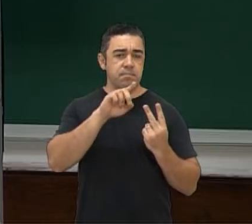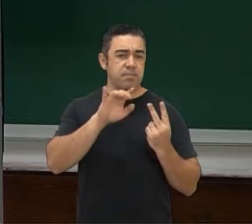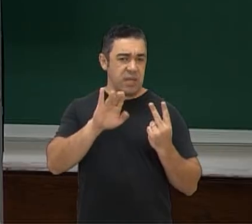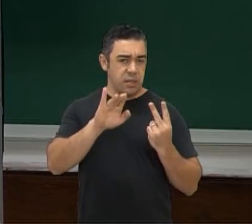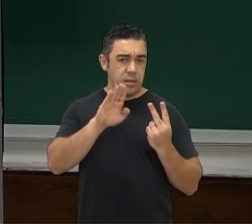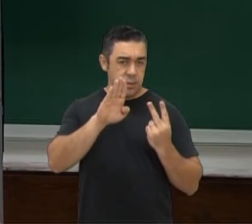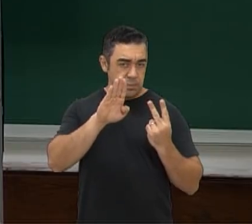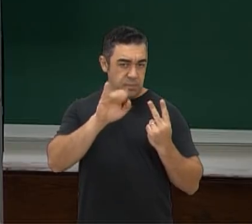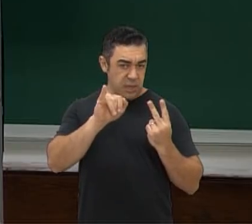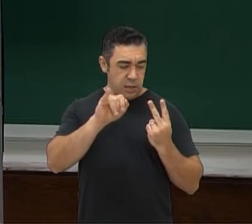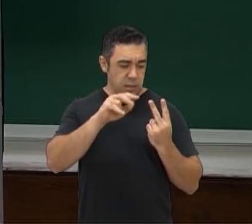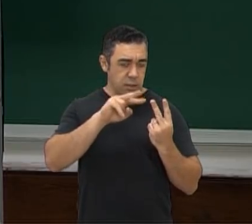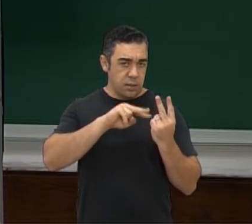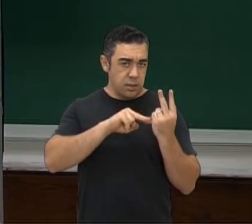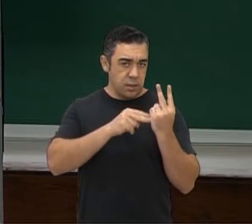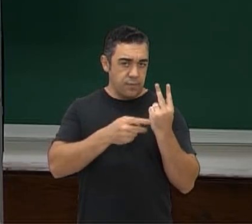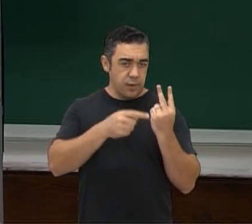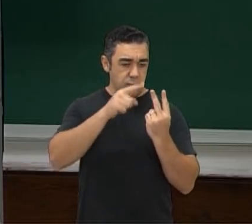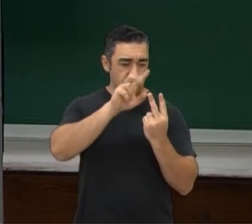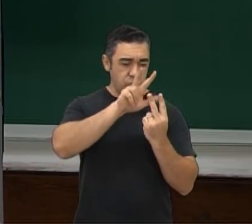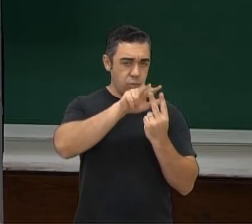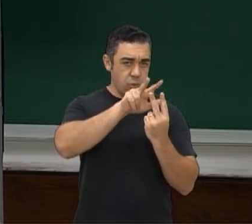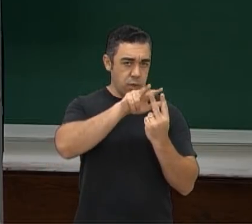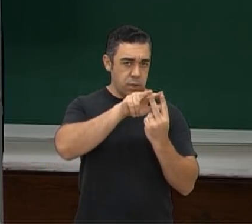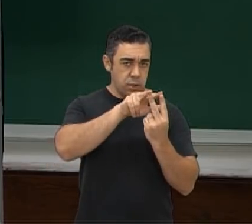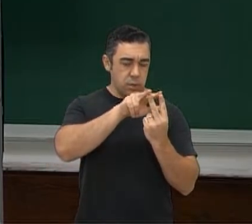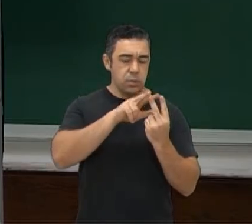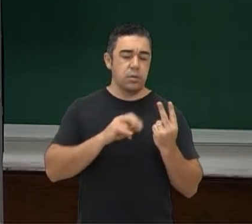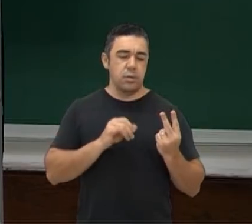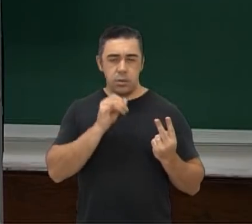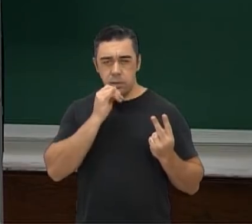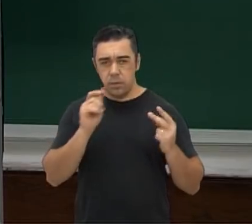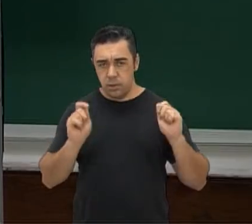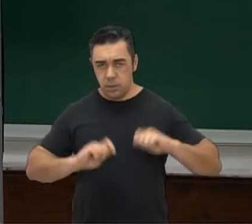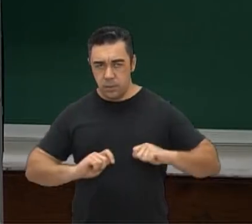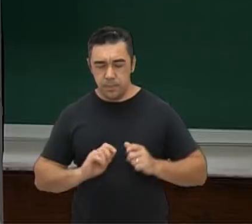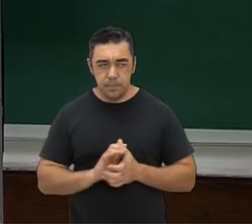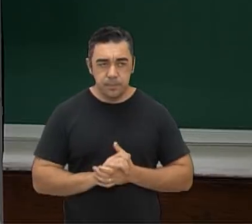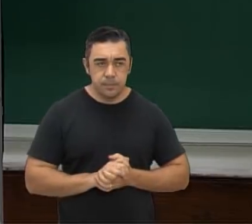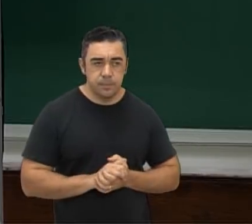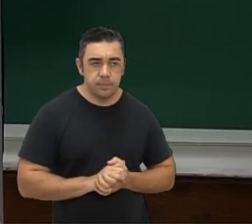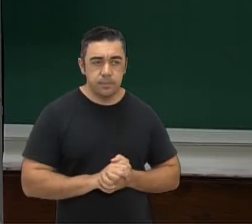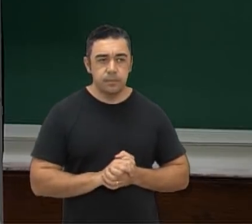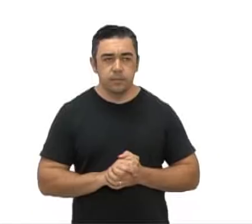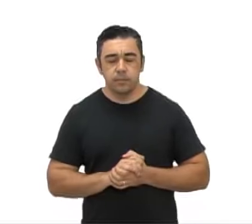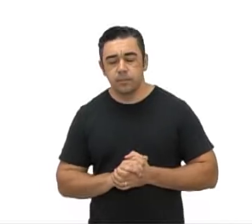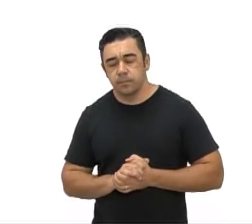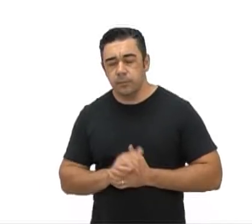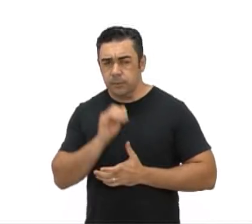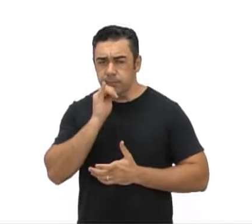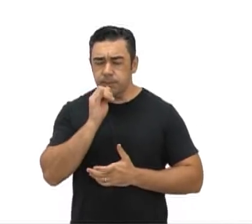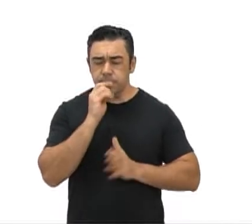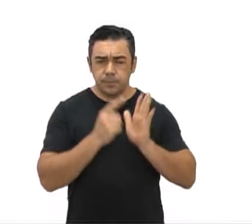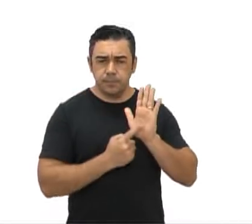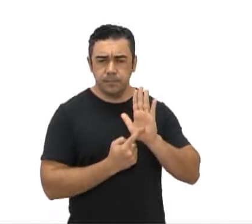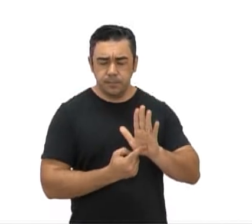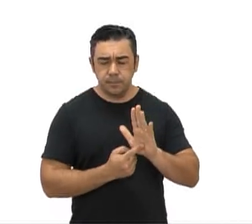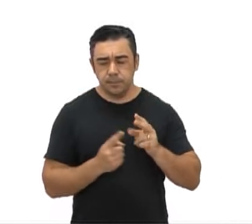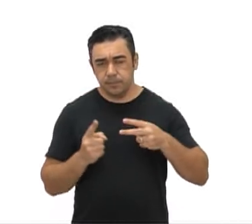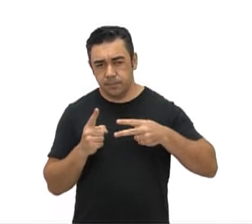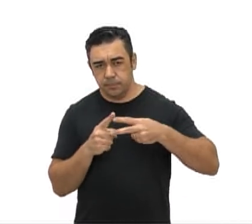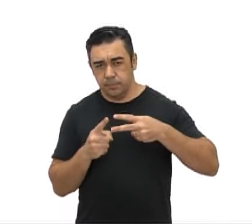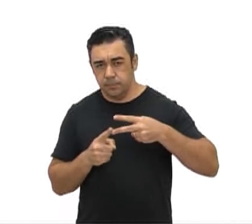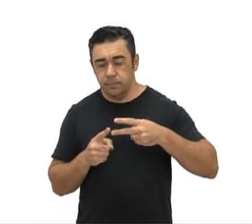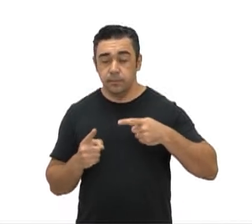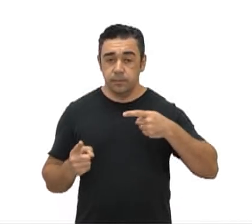já tem ali que esse prefixo ali remete a duas possibilidades, certo? Então, eles apresentam duas